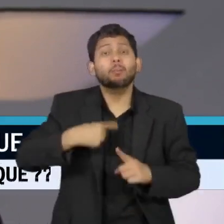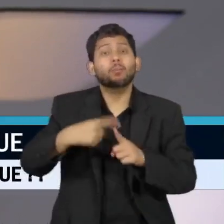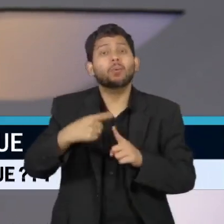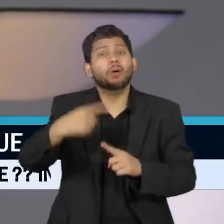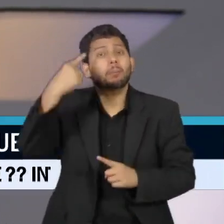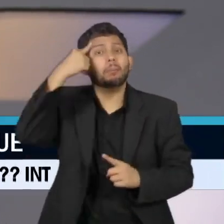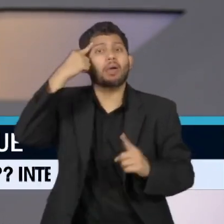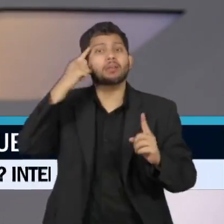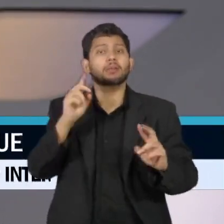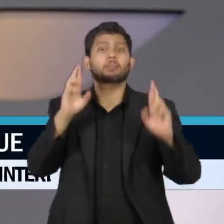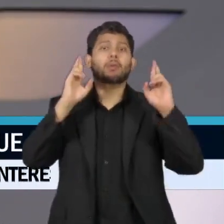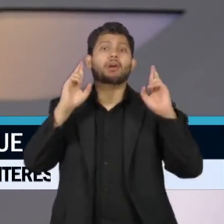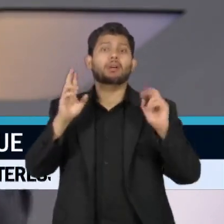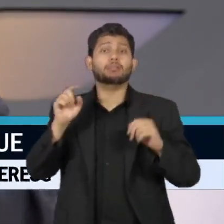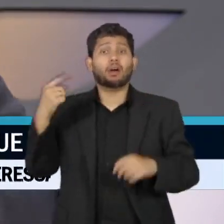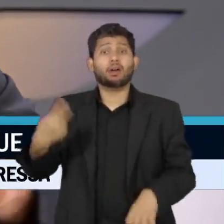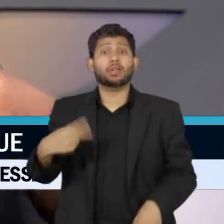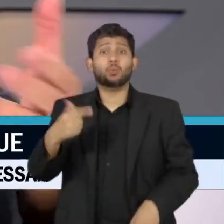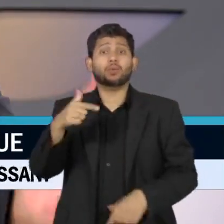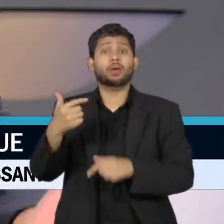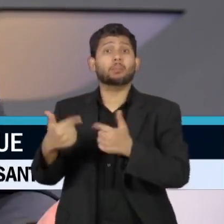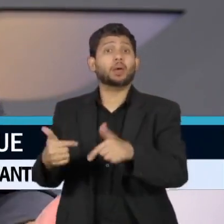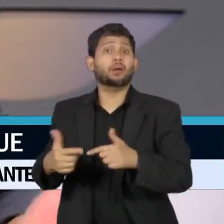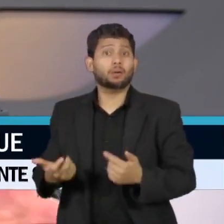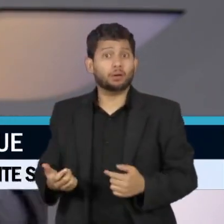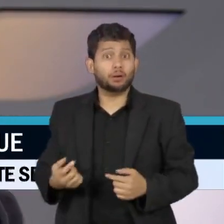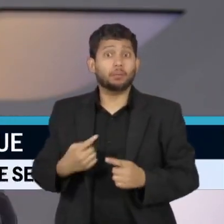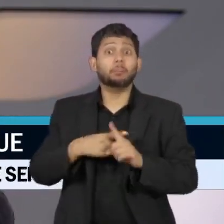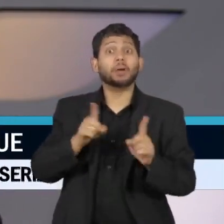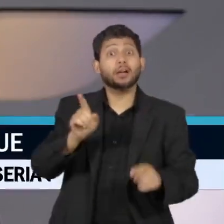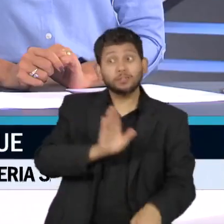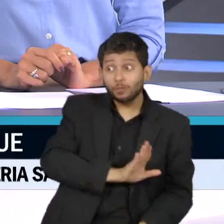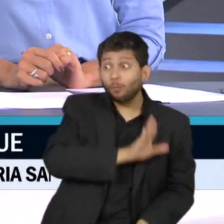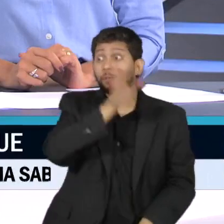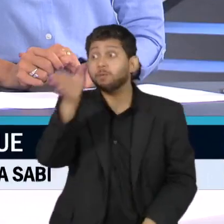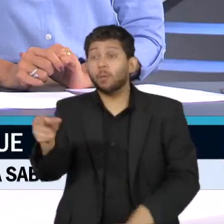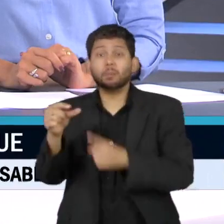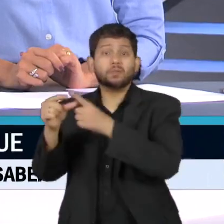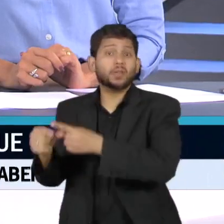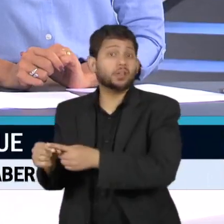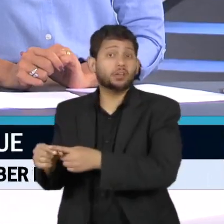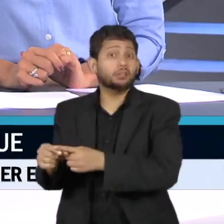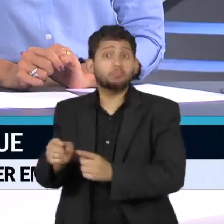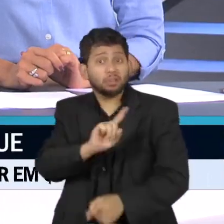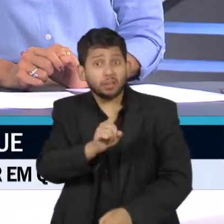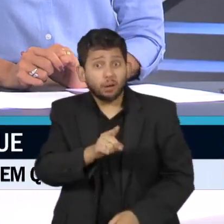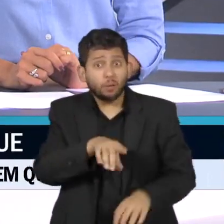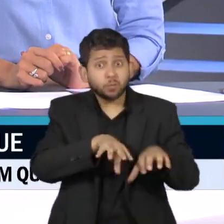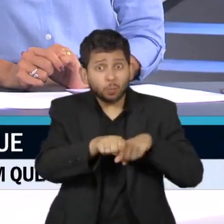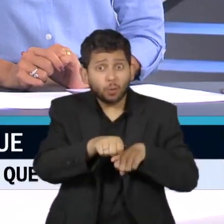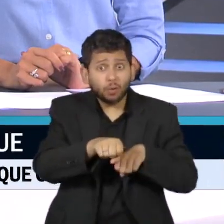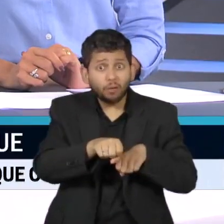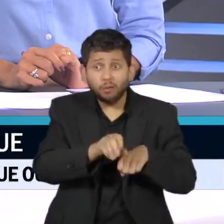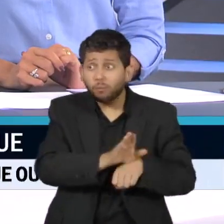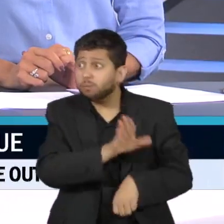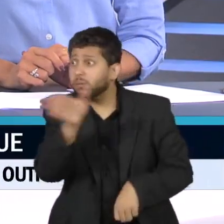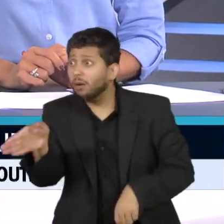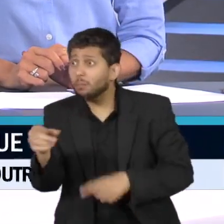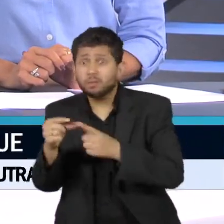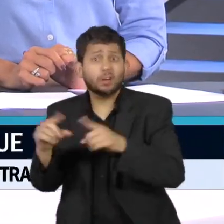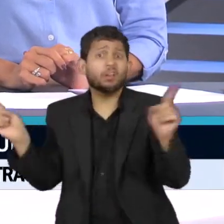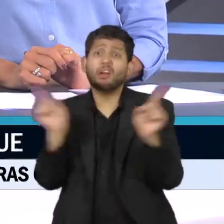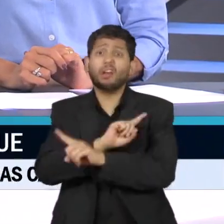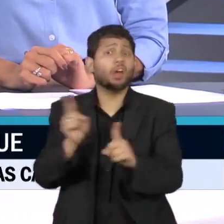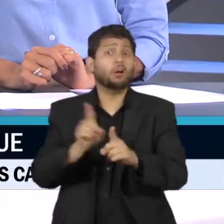fossem não ter emprego aqui, mas vão ir para a periferia, mas isso não está acontecendo, está aumentando cada vez mais